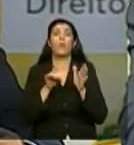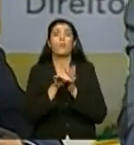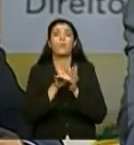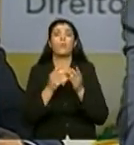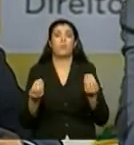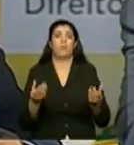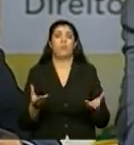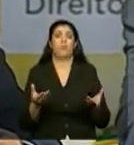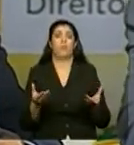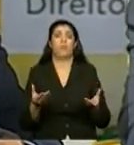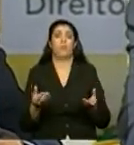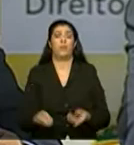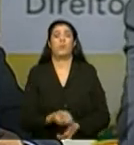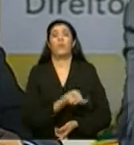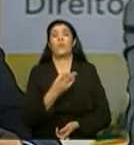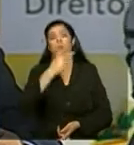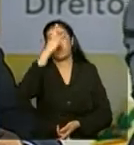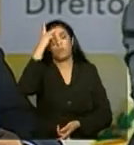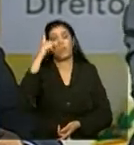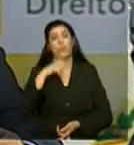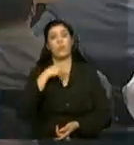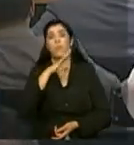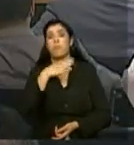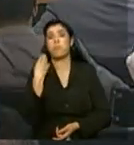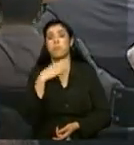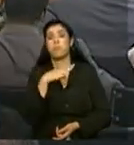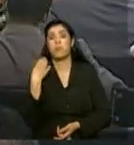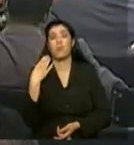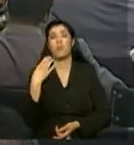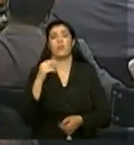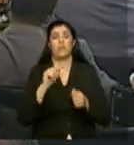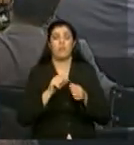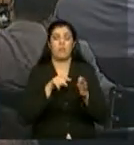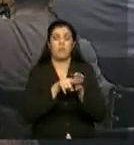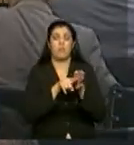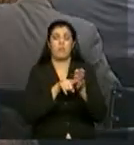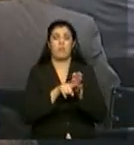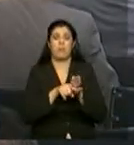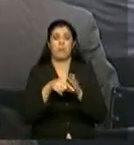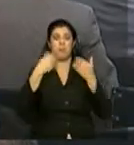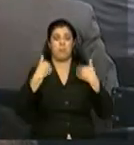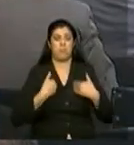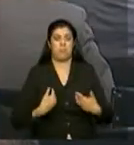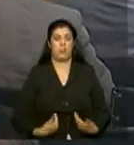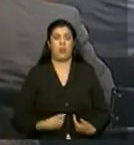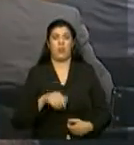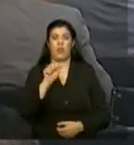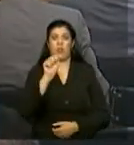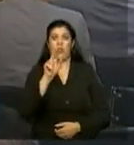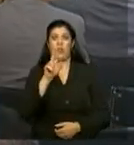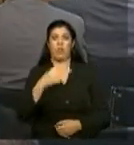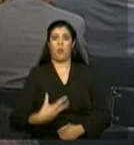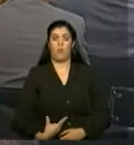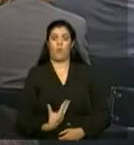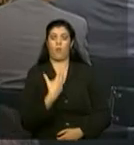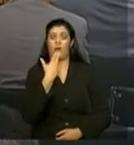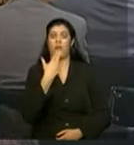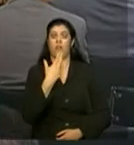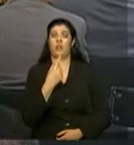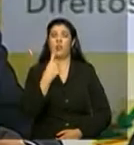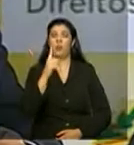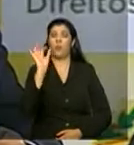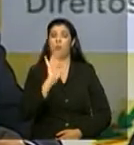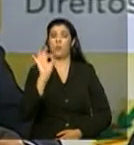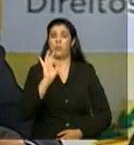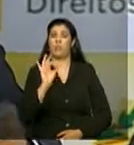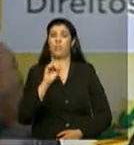e quantas pessoas morrem de excelência em com investigação de uma autópsia e aí com por cento do que